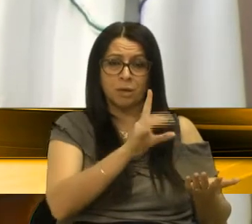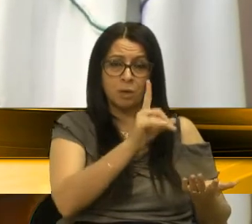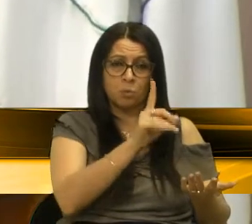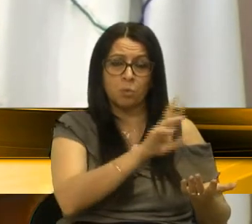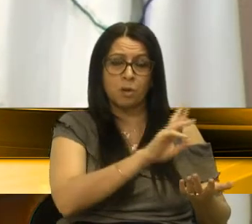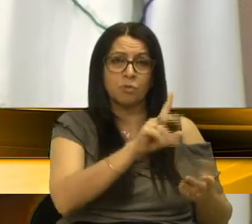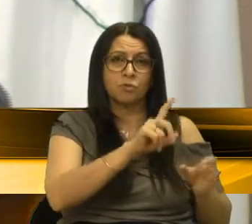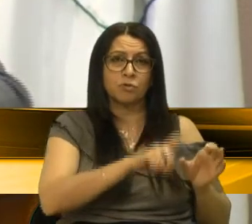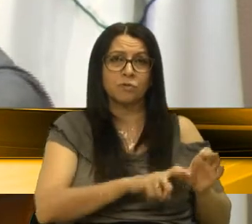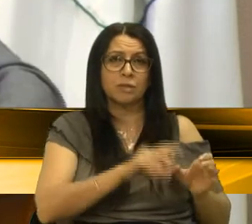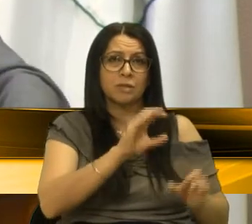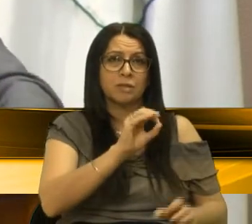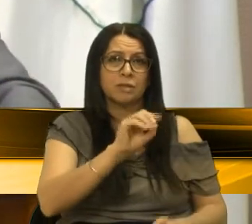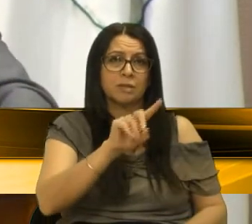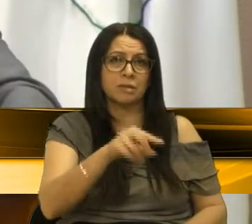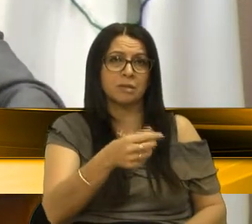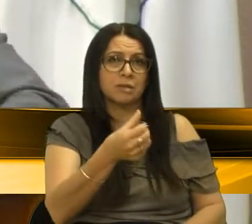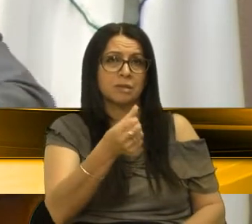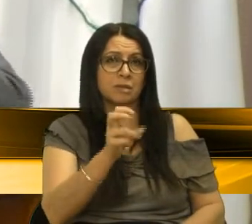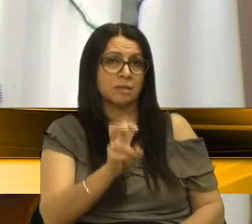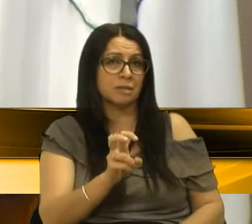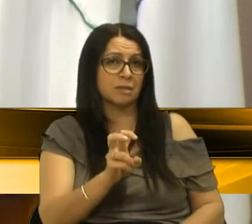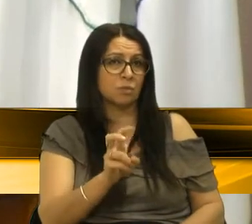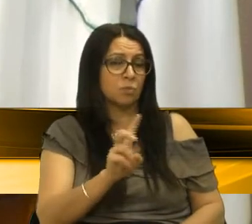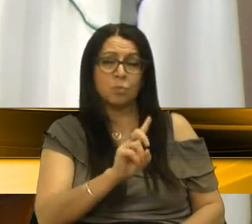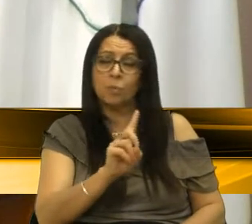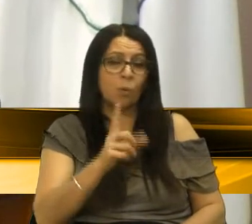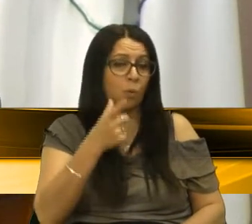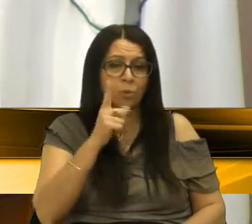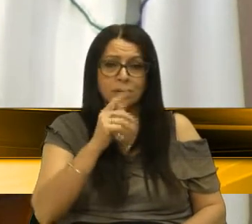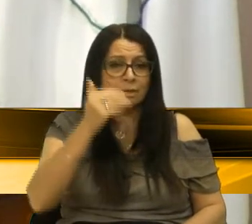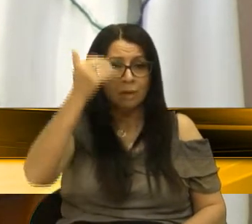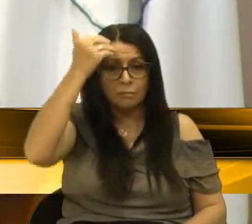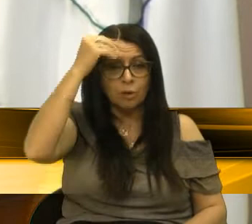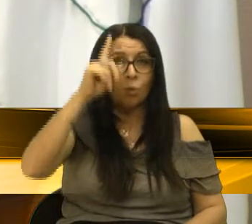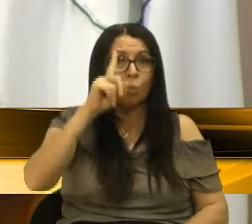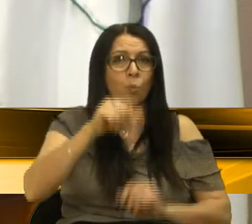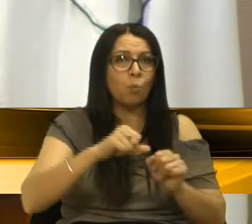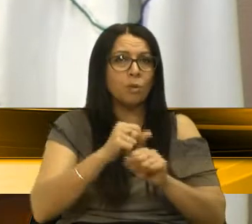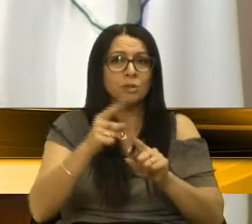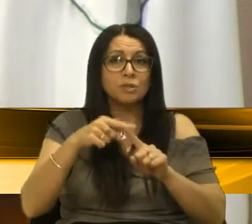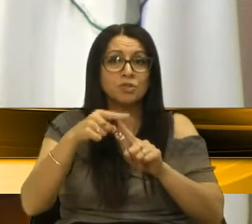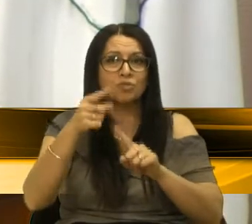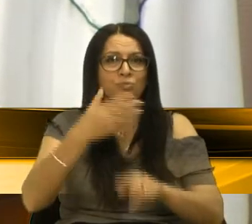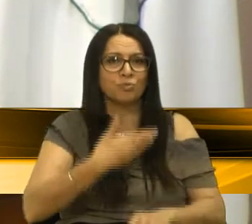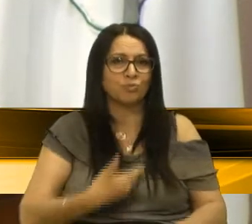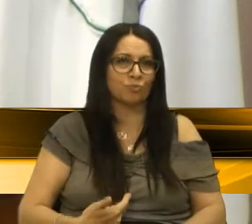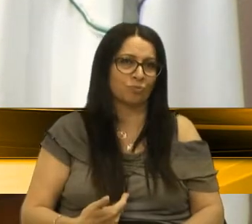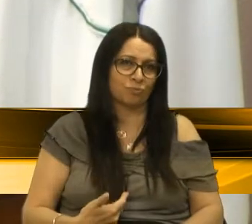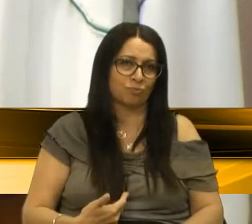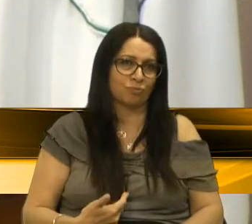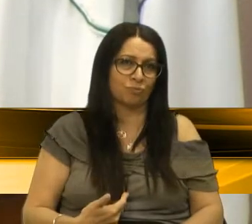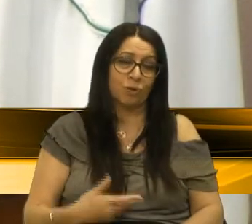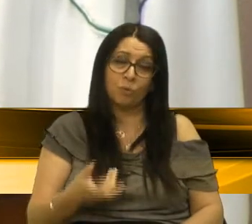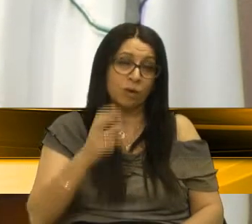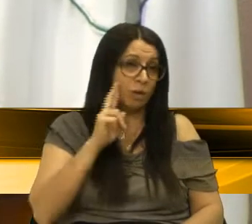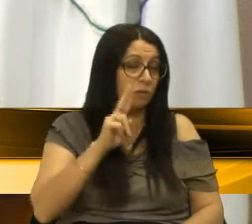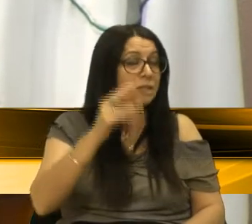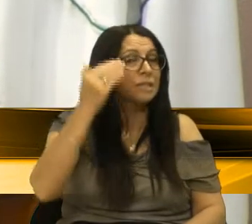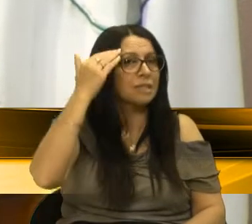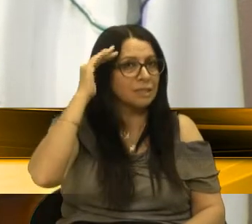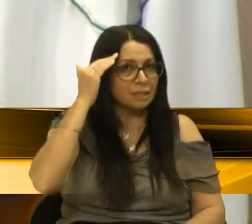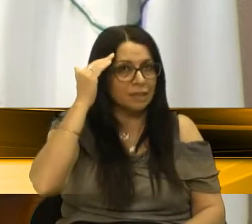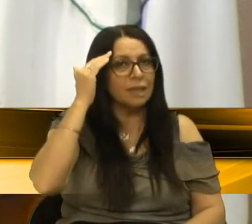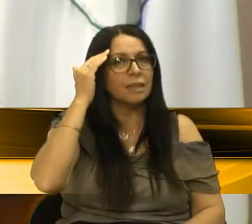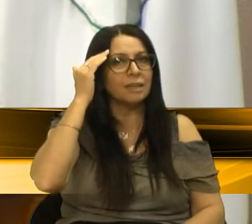dívida, 0,65. Ela não suporta mais um ano desse tipo de governo. E eu quero que os senhores entendam que tem